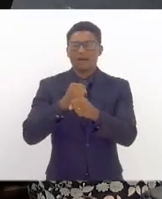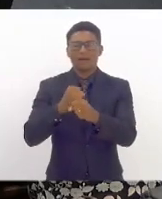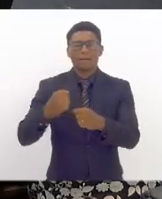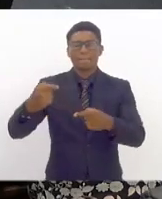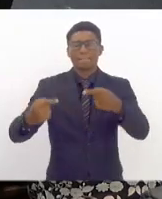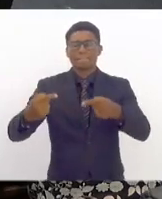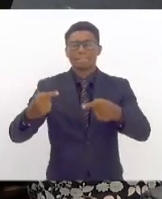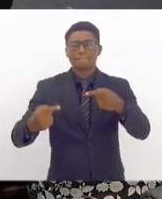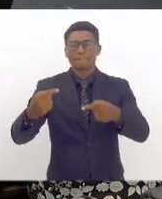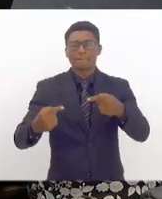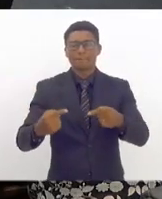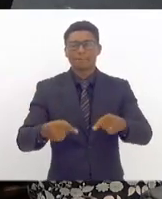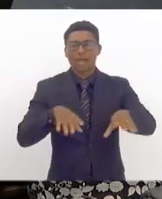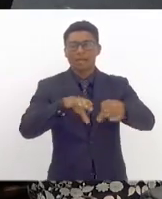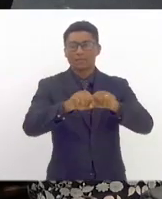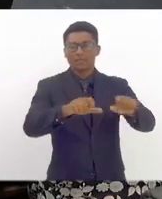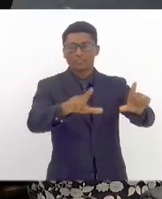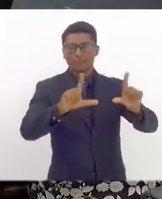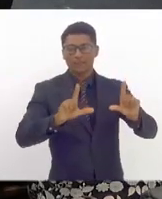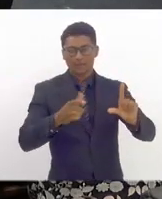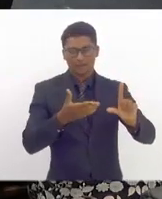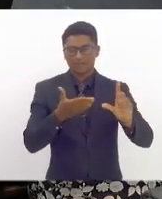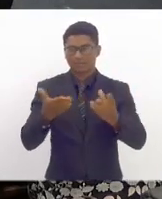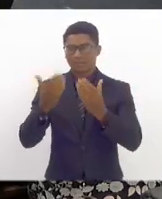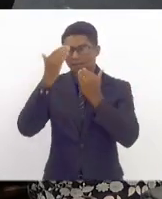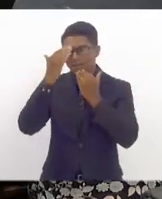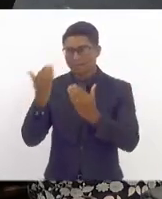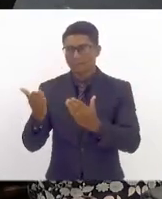Um certificado de agradecimento